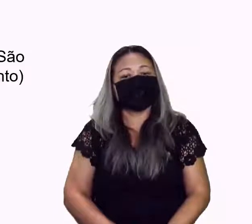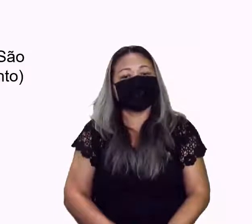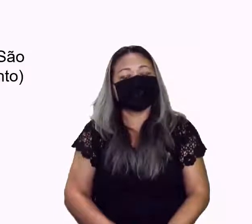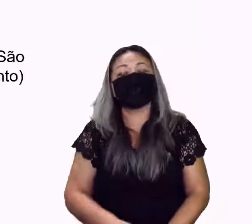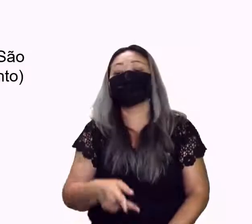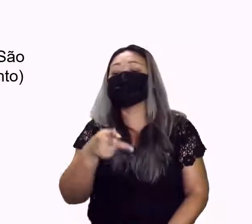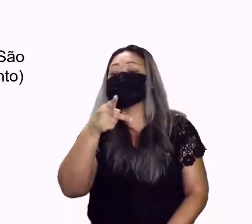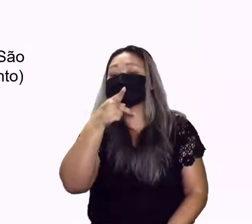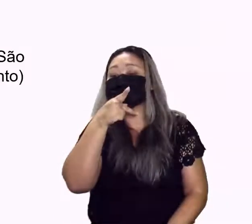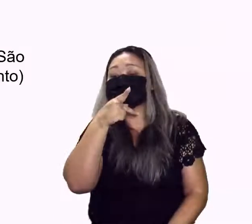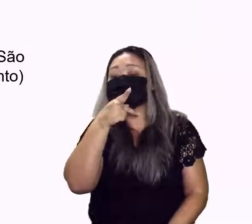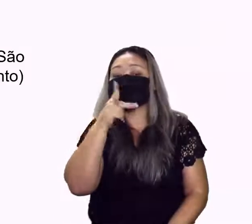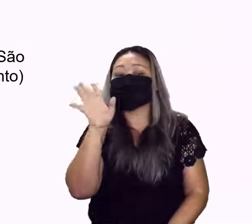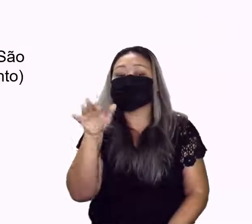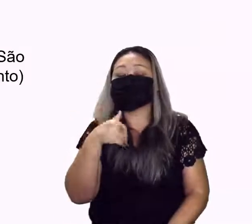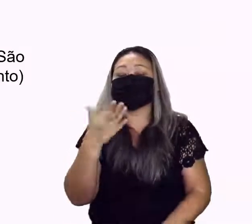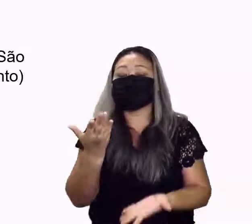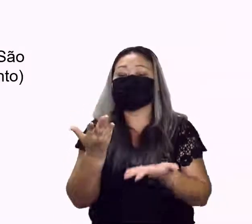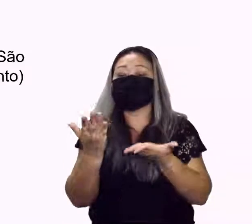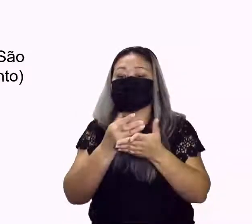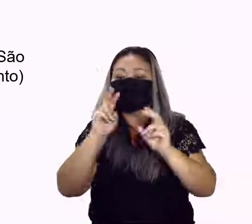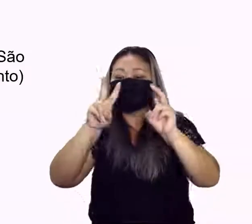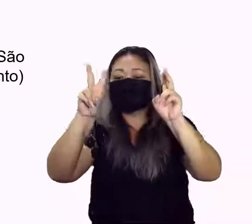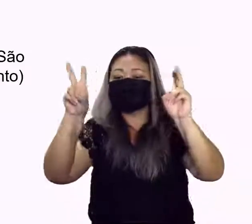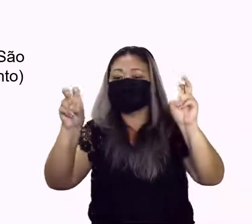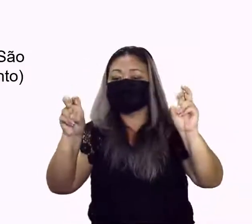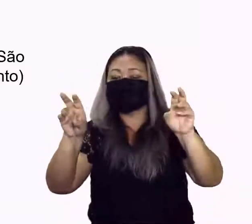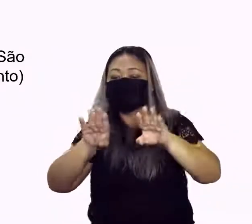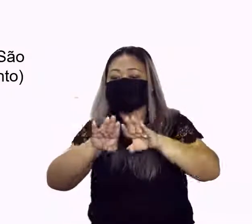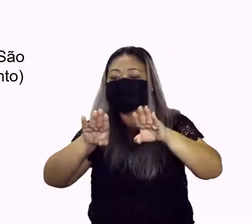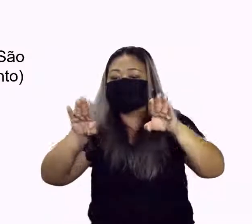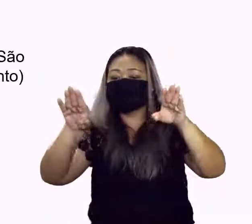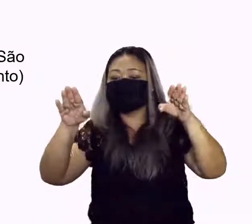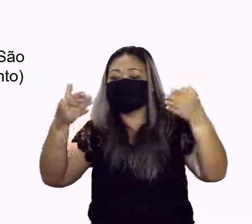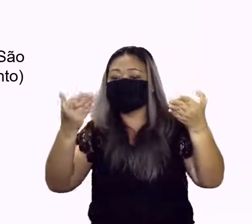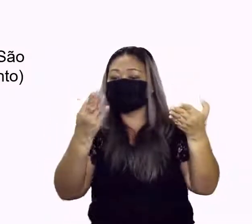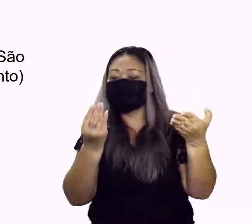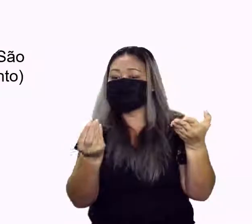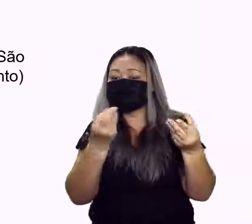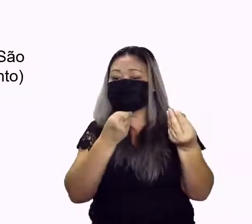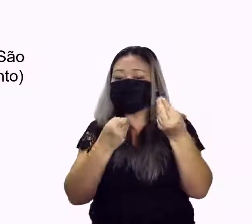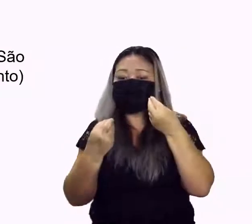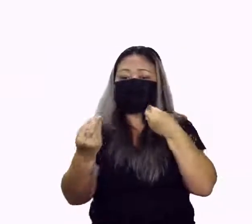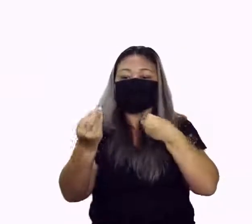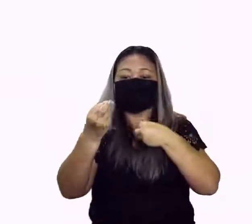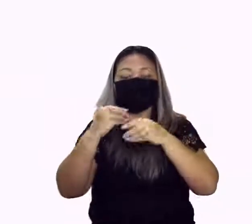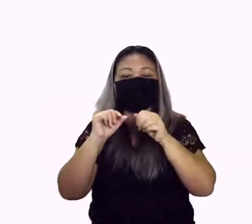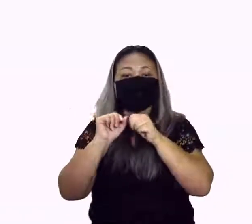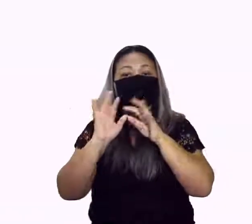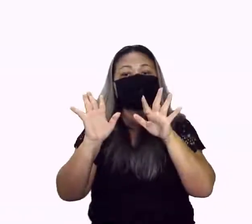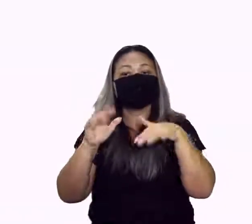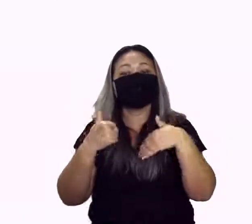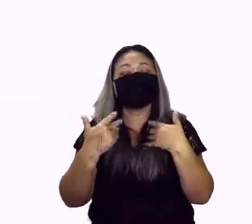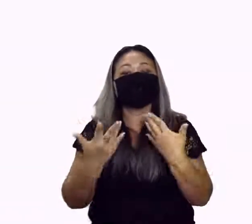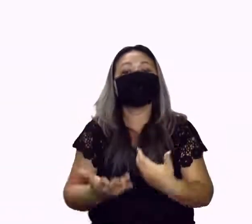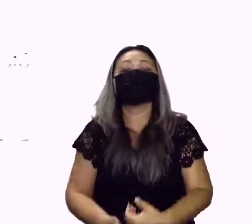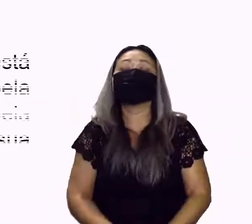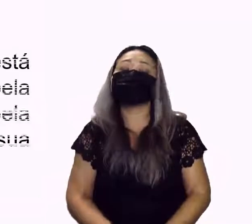Platão, a obra, o banquete, tá? É nesse sentido que queremos fazer,